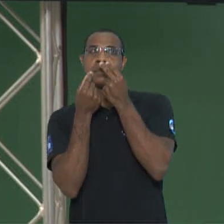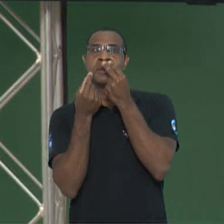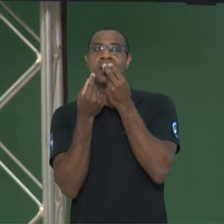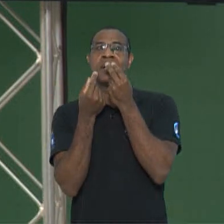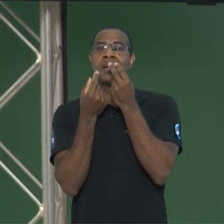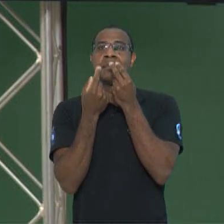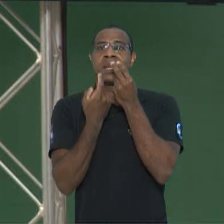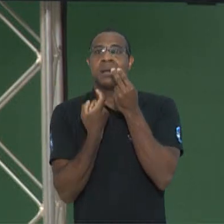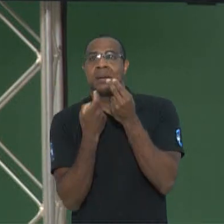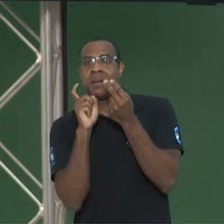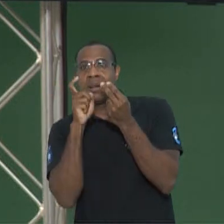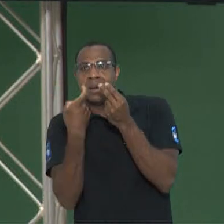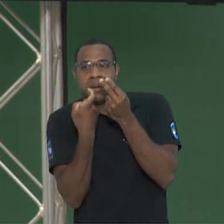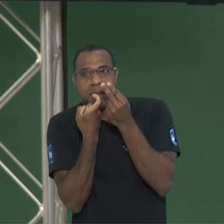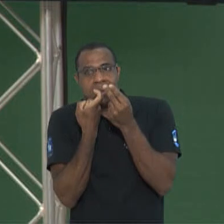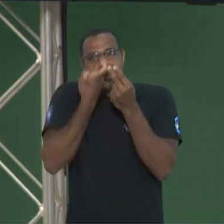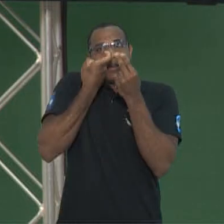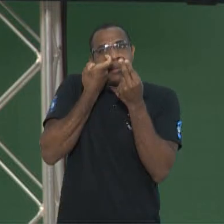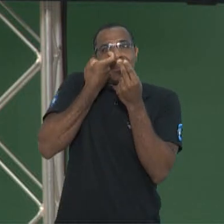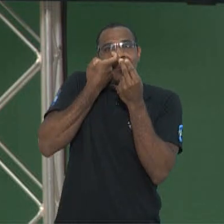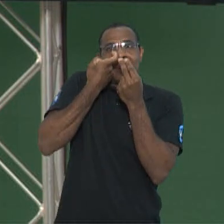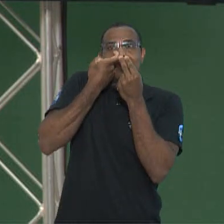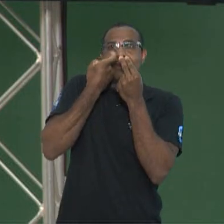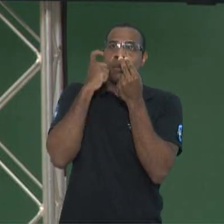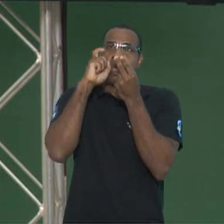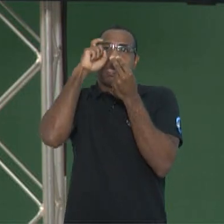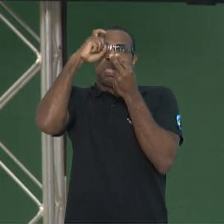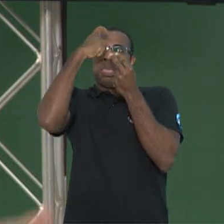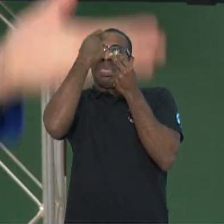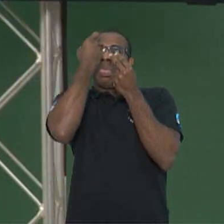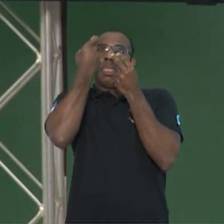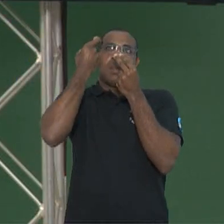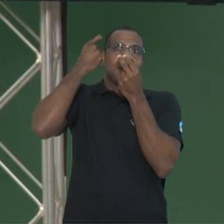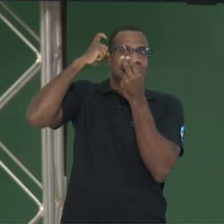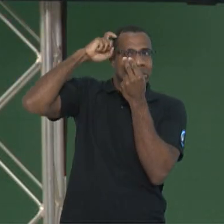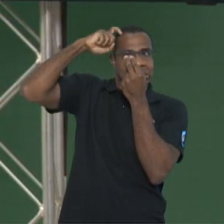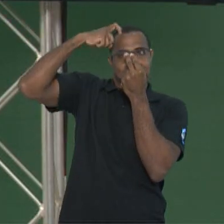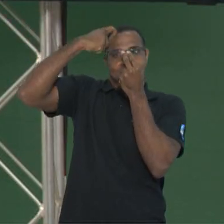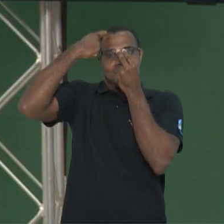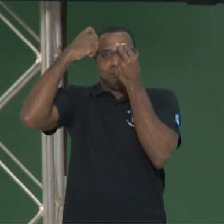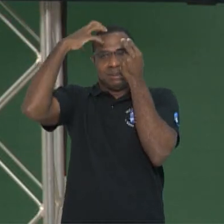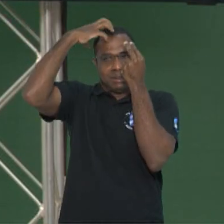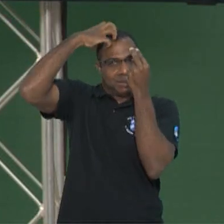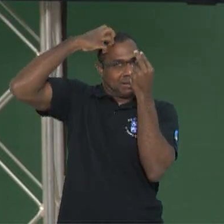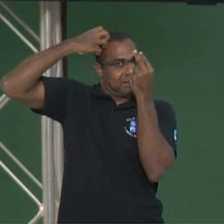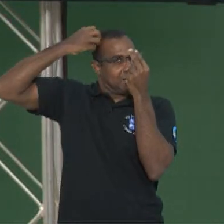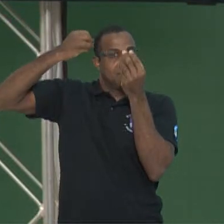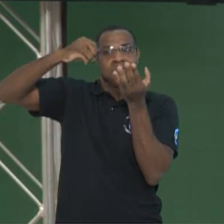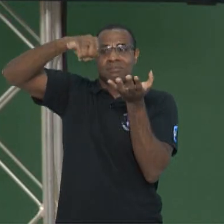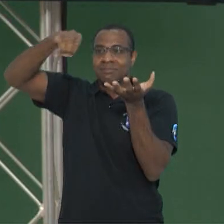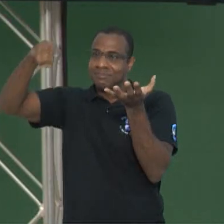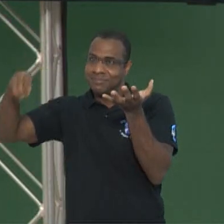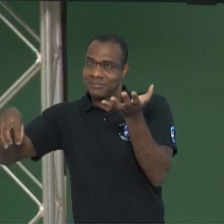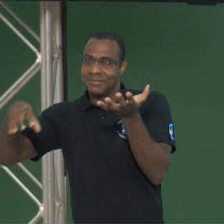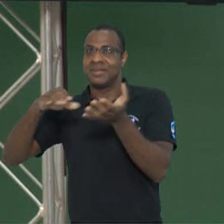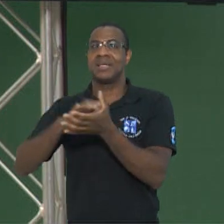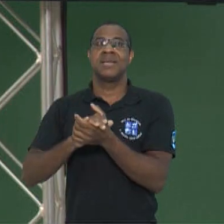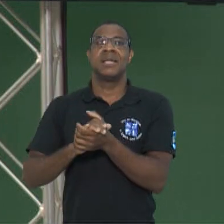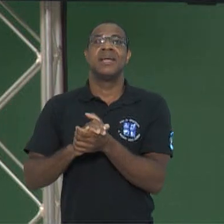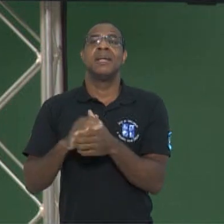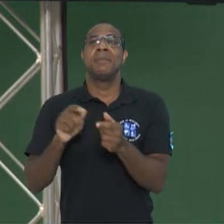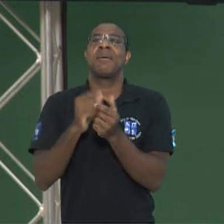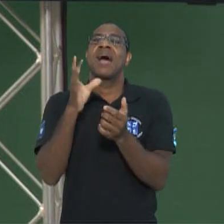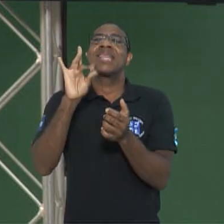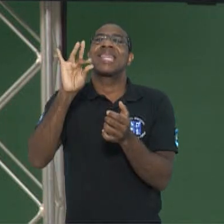introduziam esse gancho, tricoteavam toda a parte cerebral e depois viravam o morto e tiravam com um líquido que era colocado lá